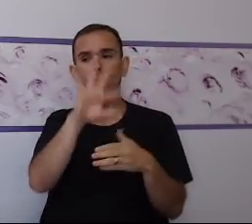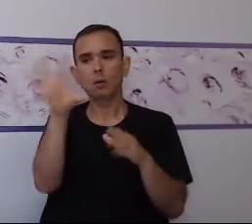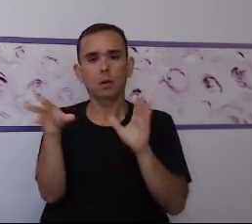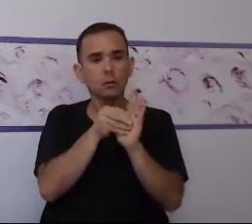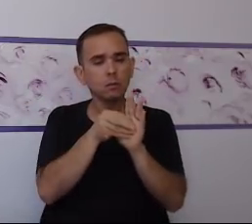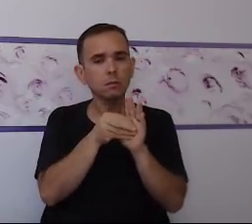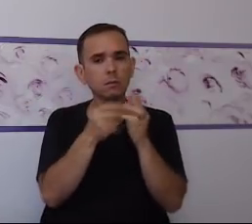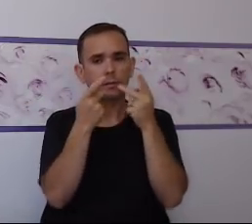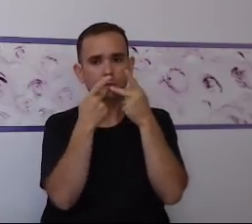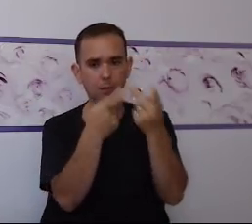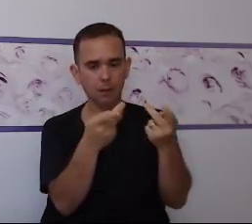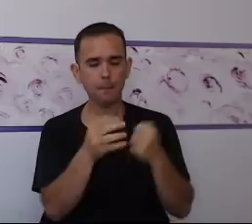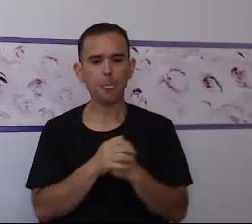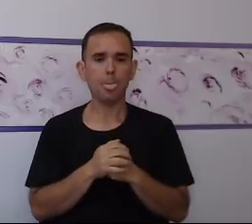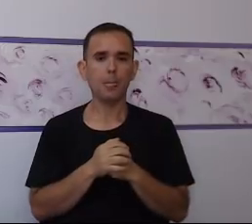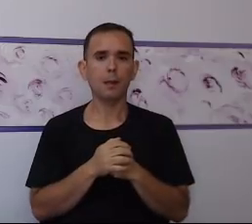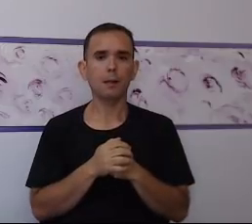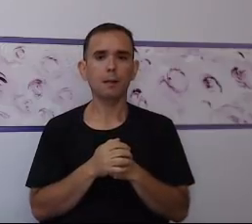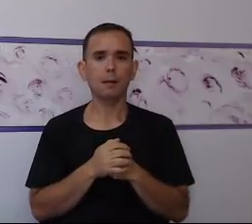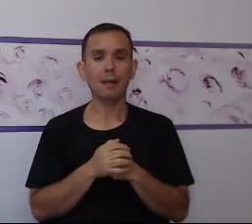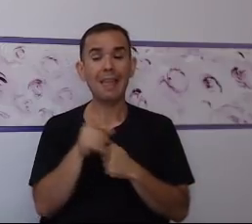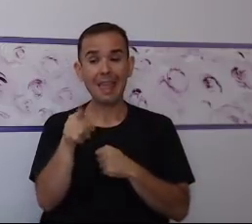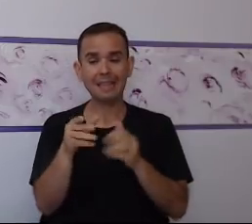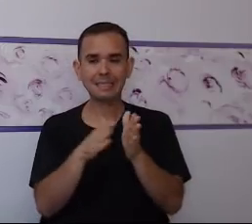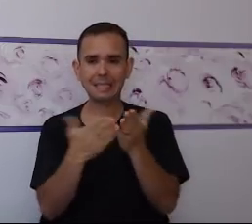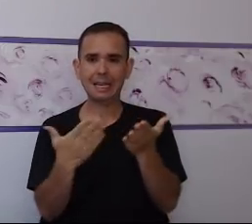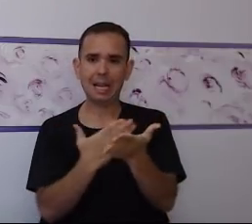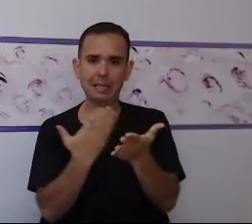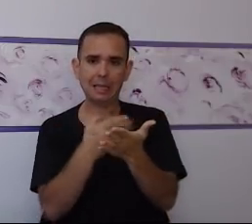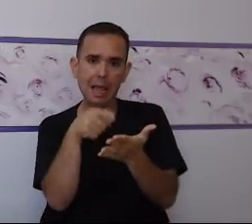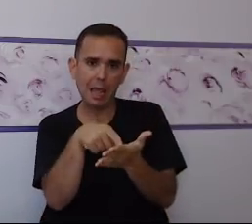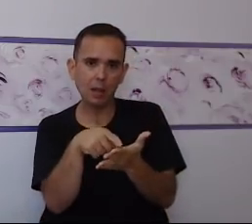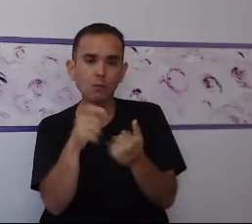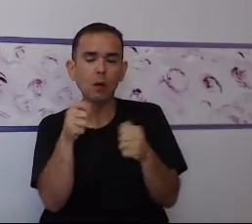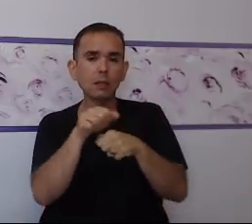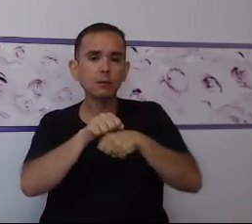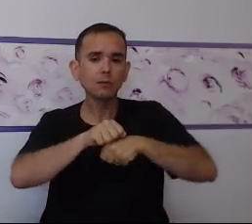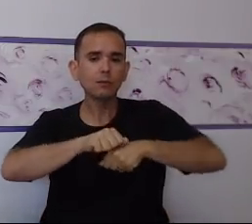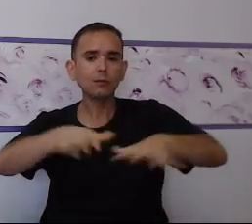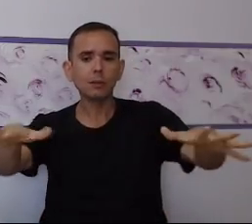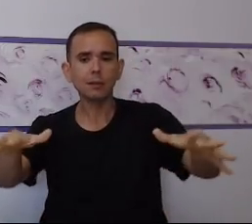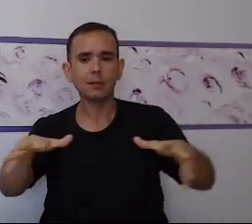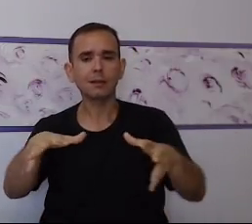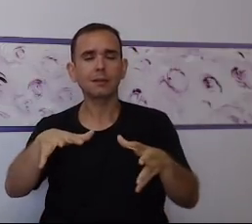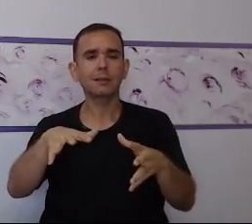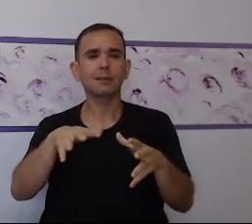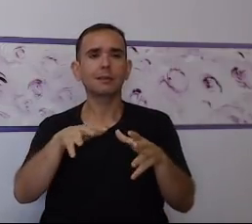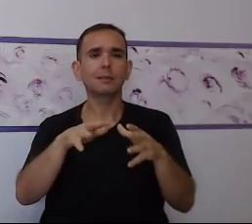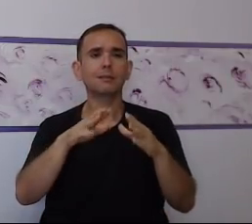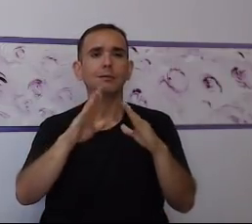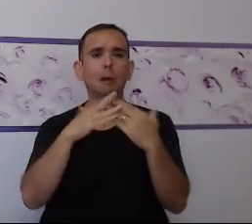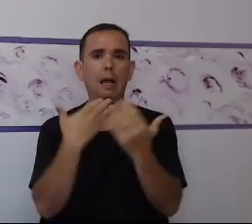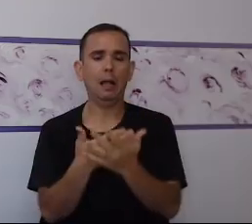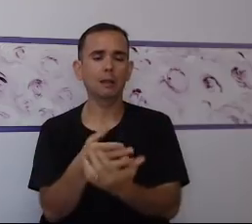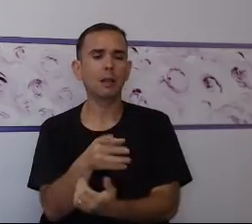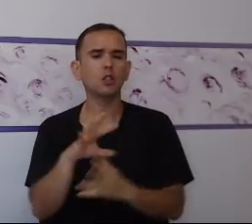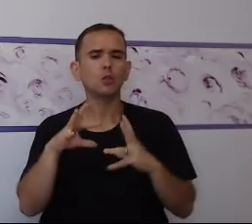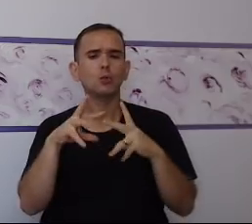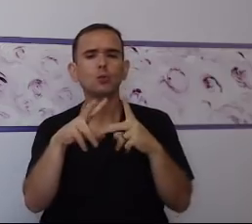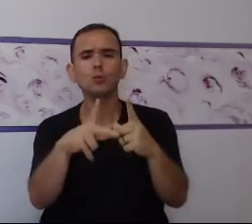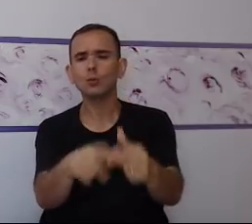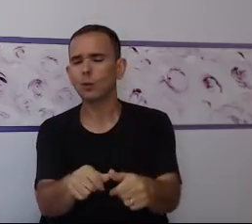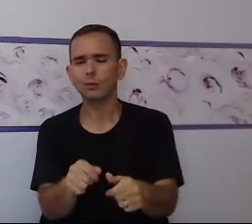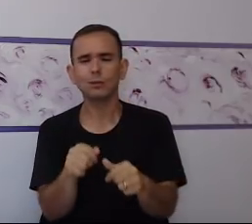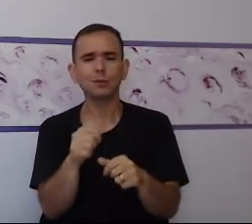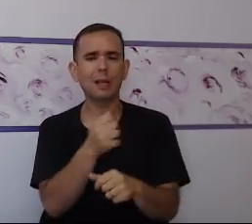a fala, esse caderno, ele foi distribuído para a rede, vamos supor, o primeiro ano. Todos os alunos da rede